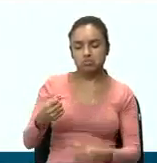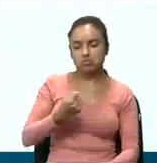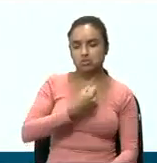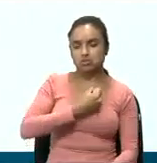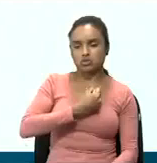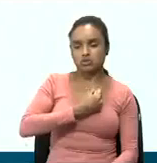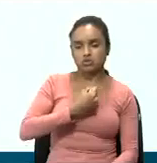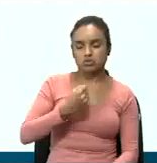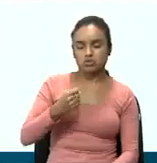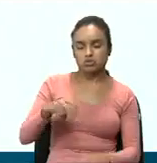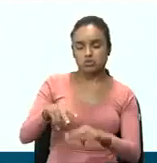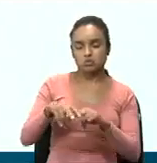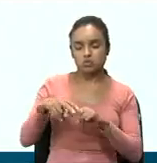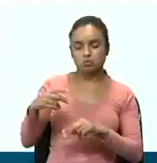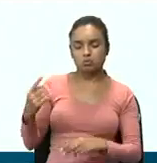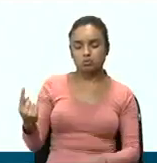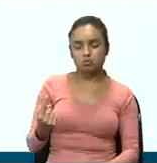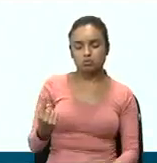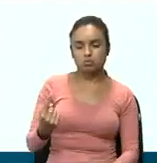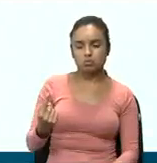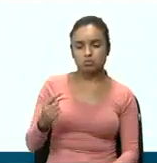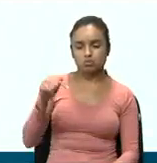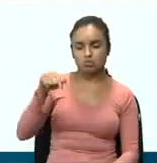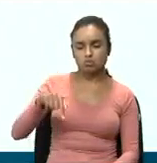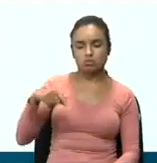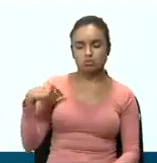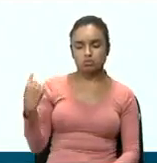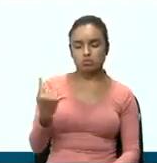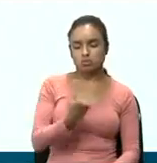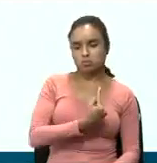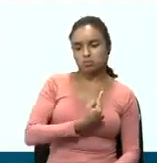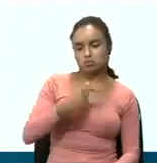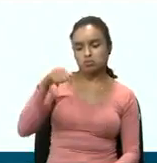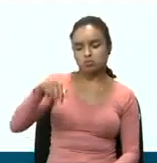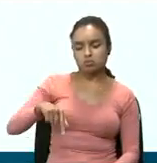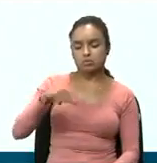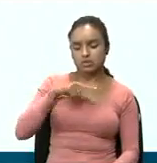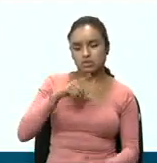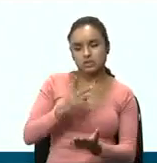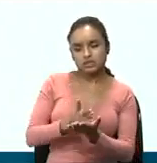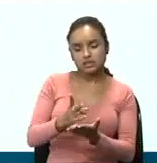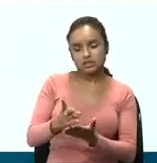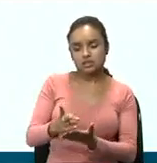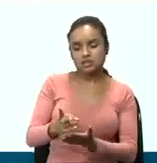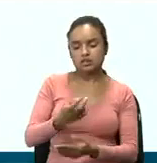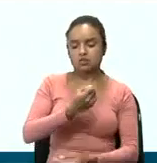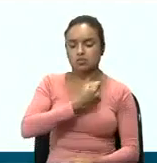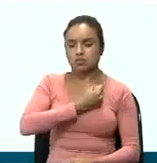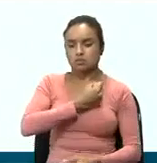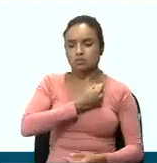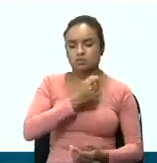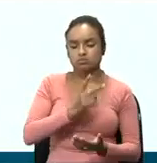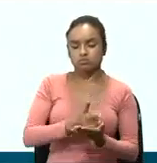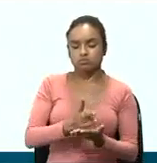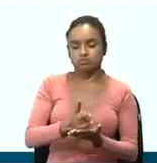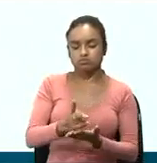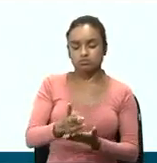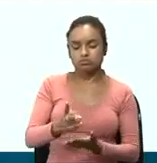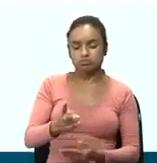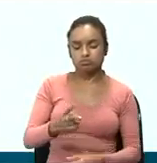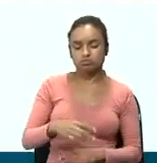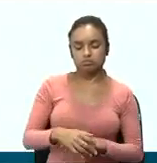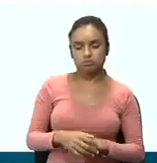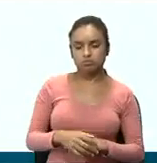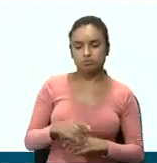por 1, o que acontece? Nós temos, então, aí, no caso, sempre esse mesmo número. A multiplicação por 1 não altera